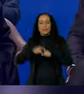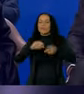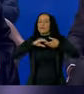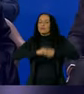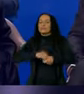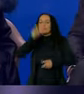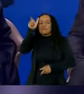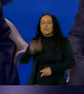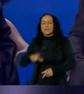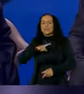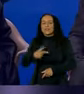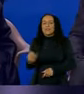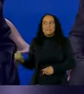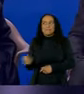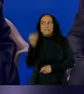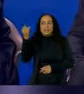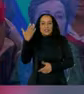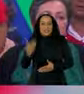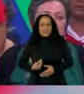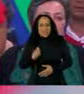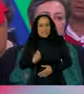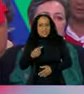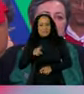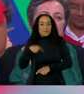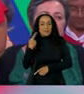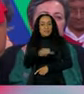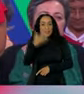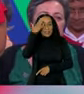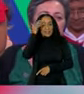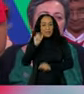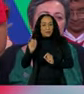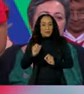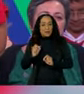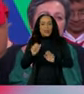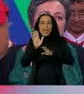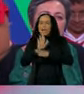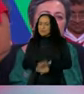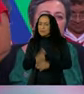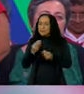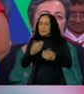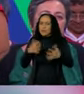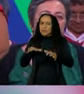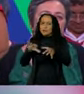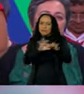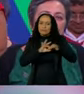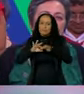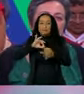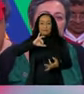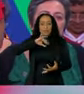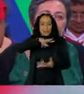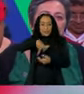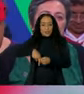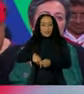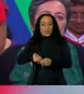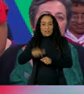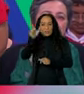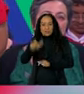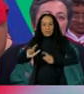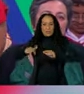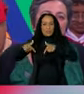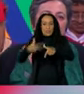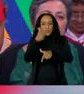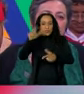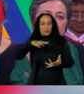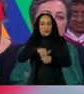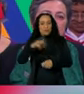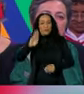uma pessoa que tem aqui muito importante para que vocês saibam que ajuda muito as alianças internacionais, os trabalhadores em outro mundo, que